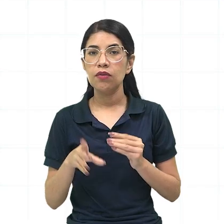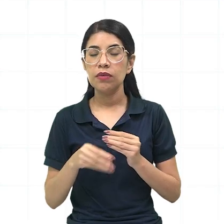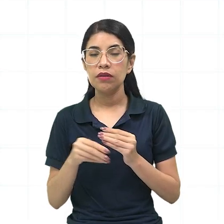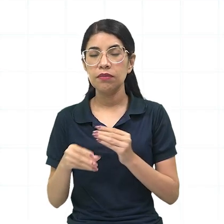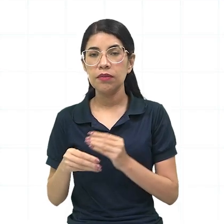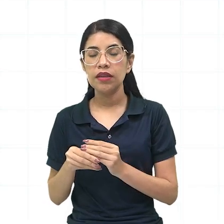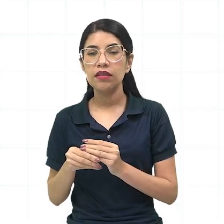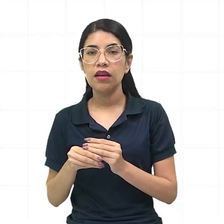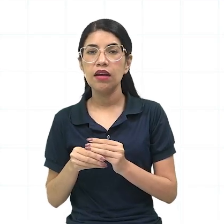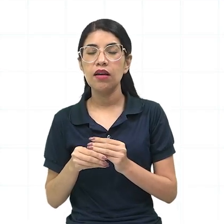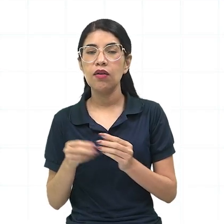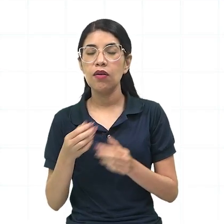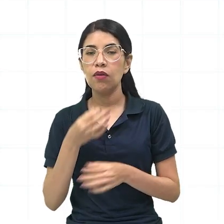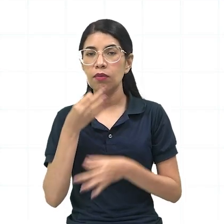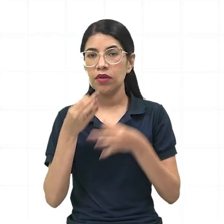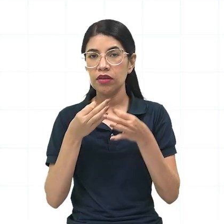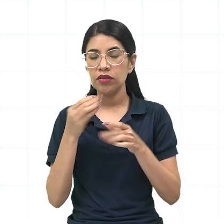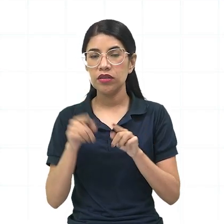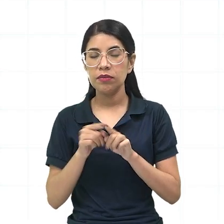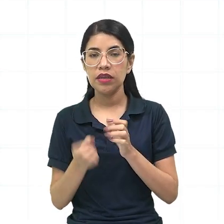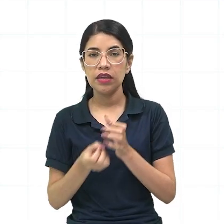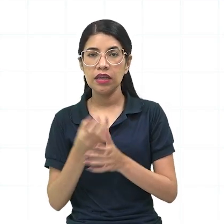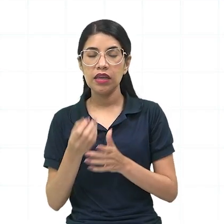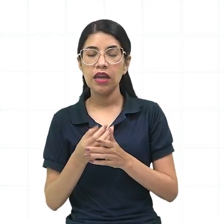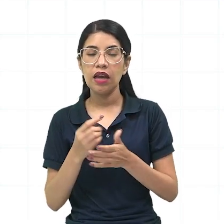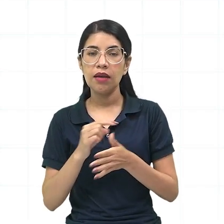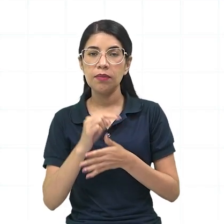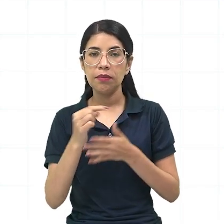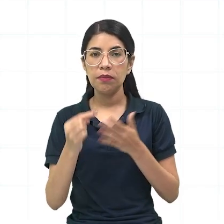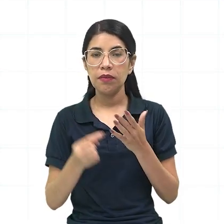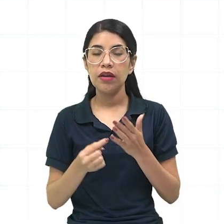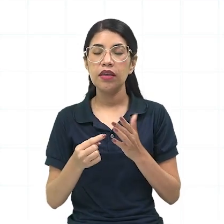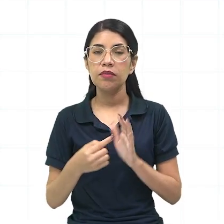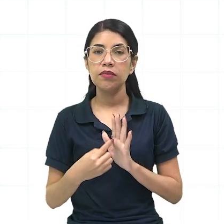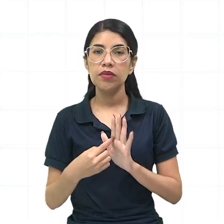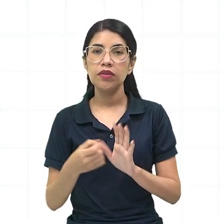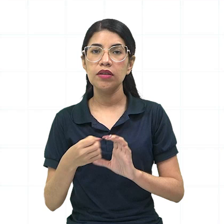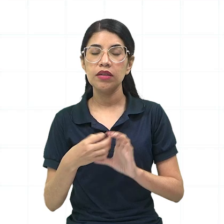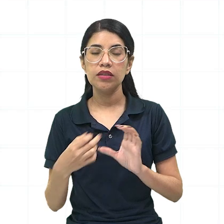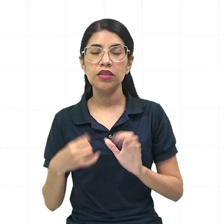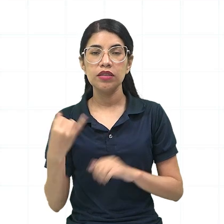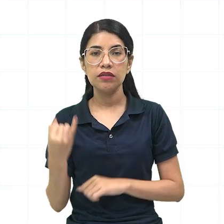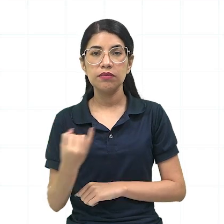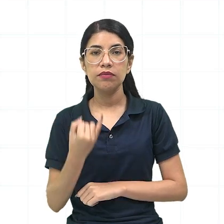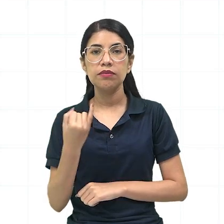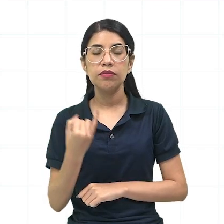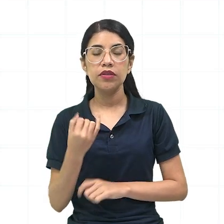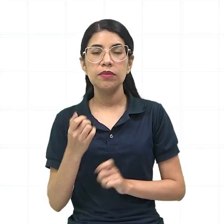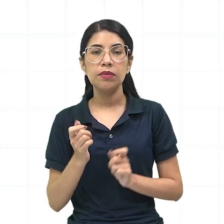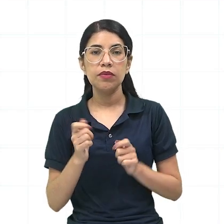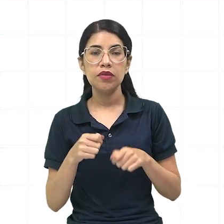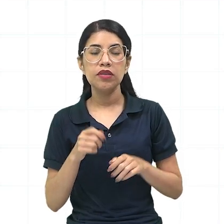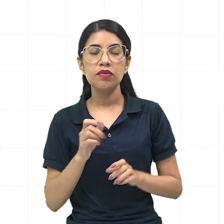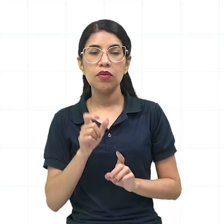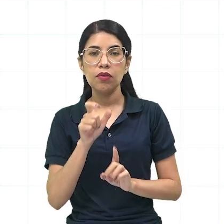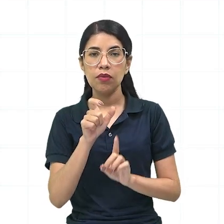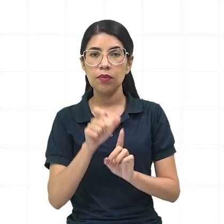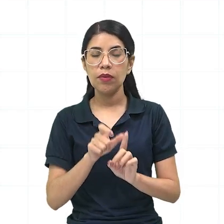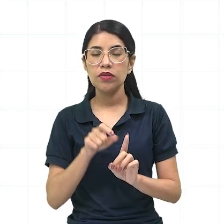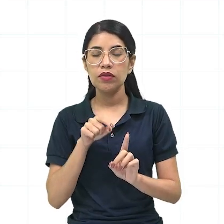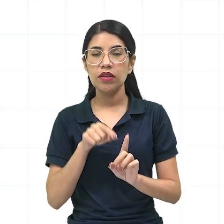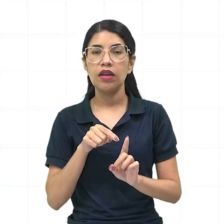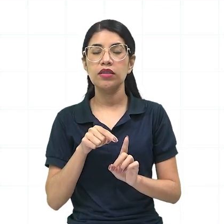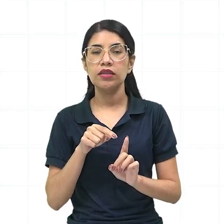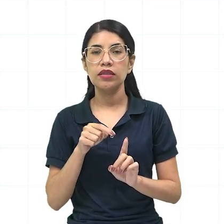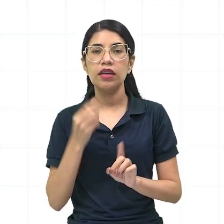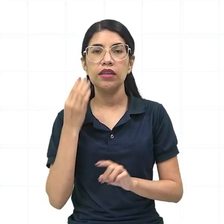e ou criar elementos que ressaltam aspectos importantes para a compreensão